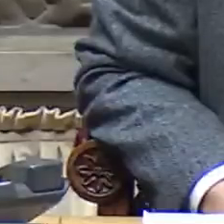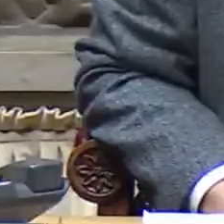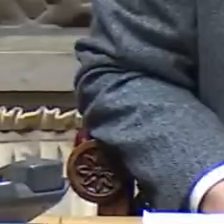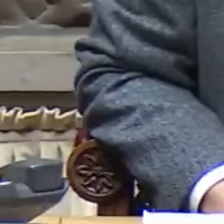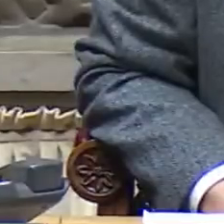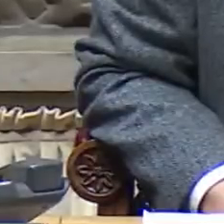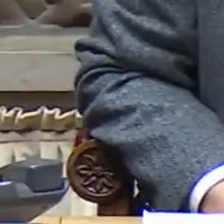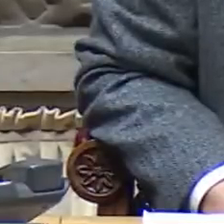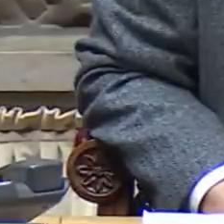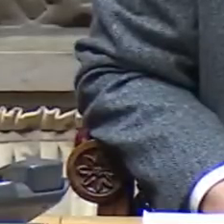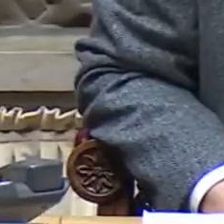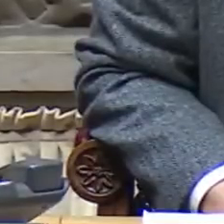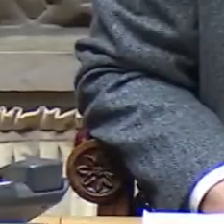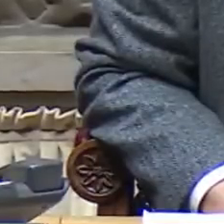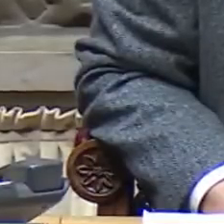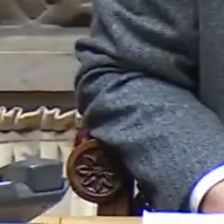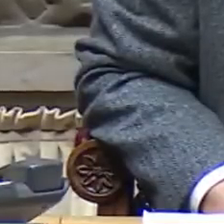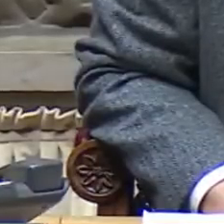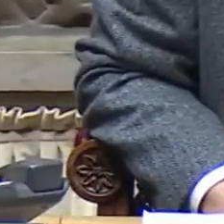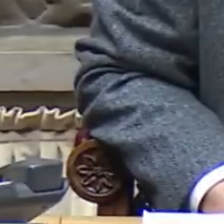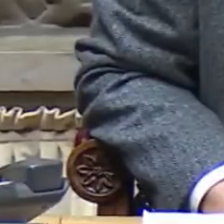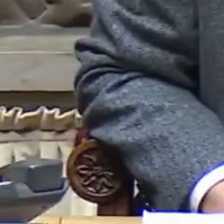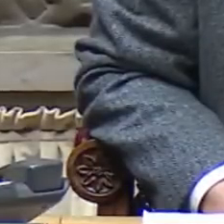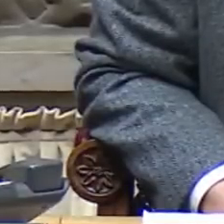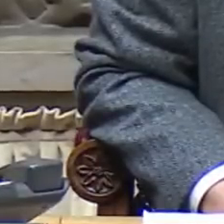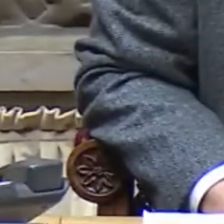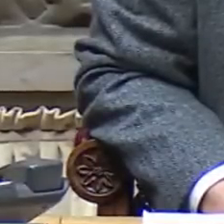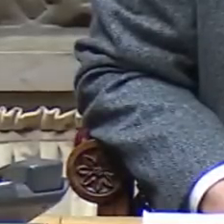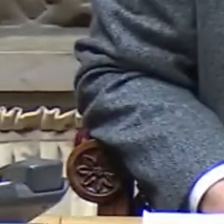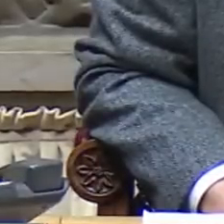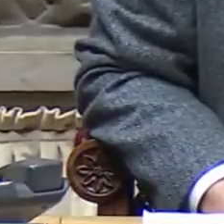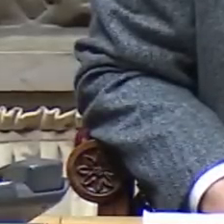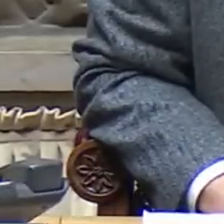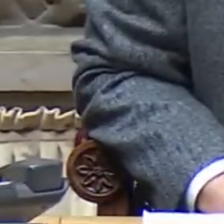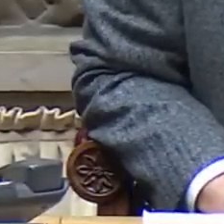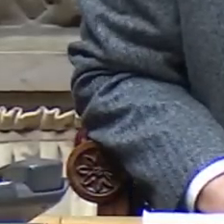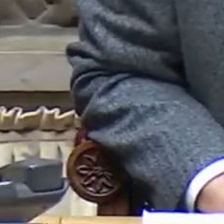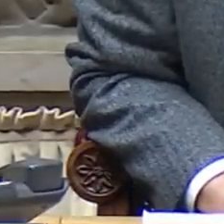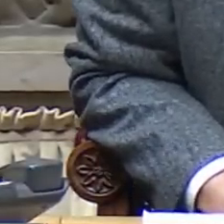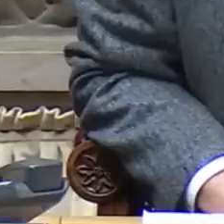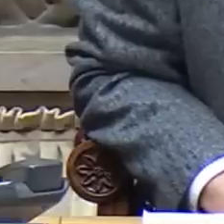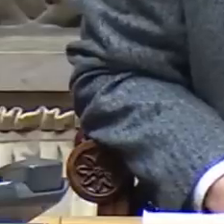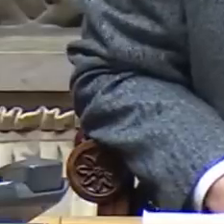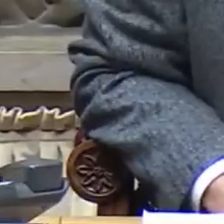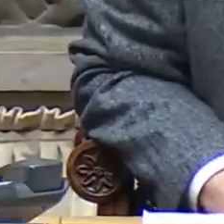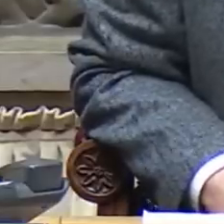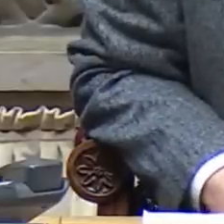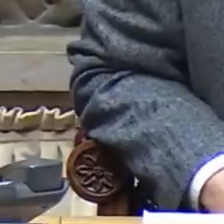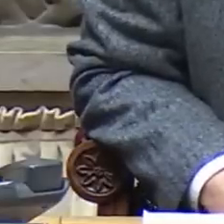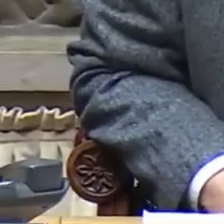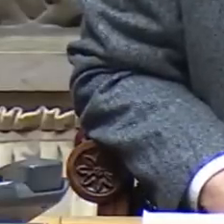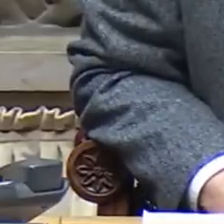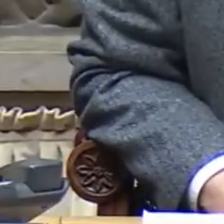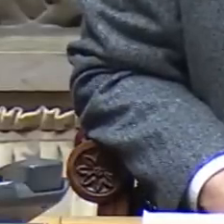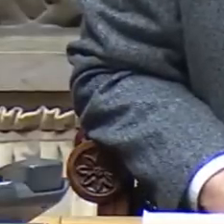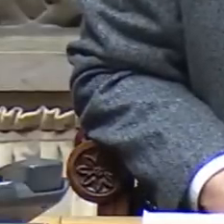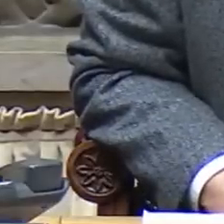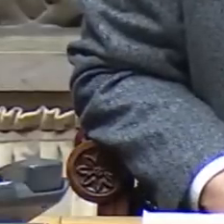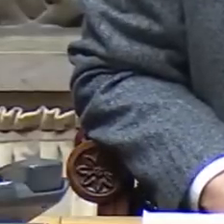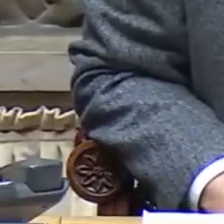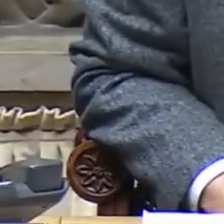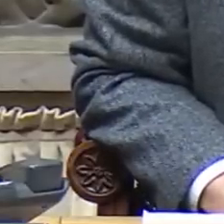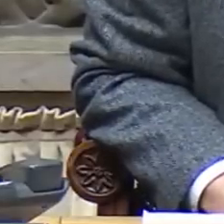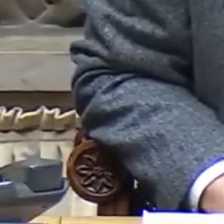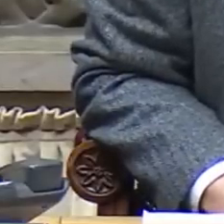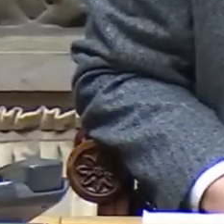365 chega a nona comissão 366 chega a sétima comissão 370